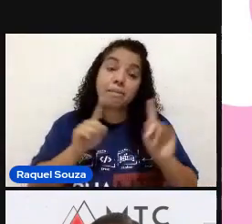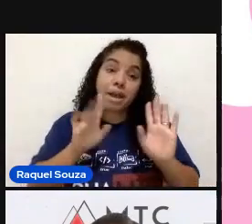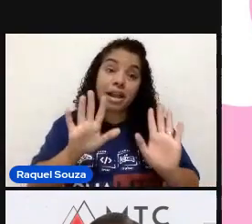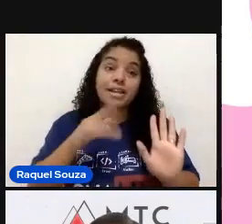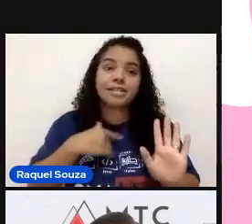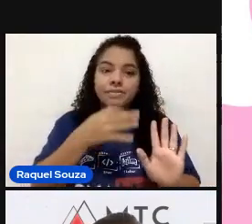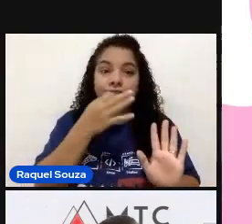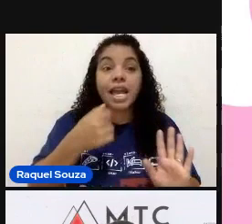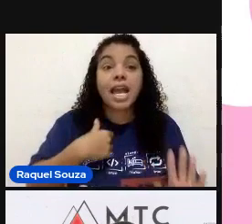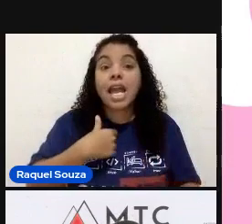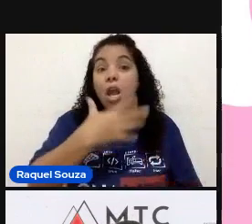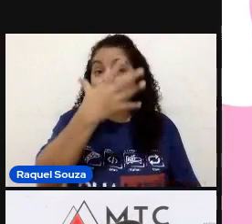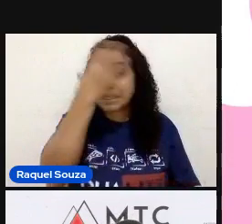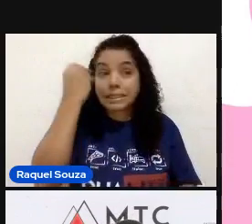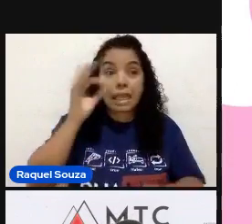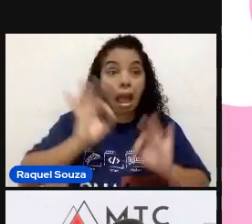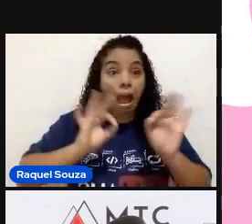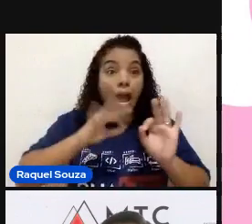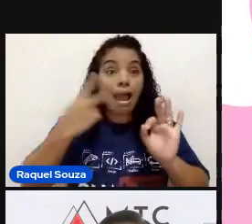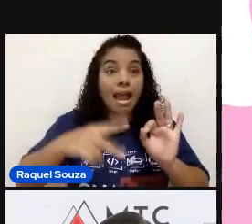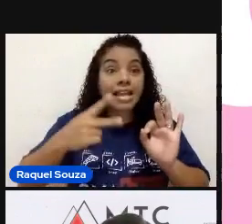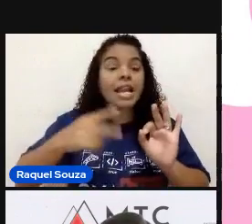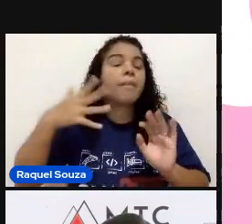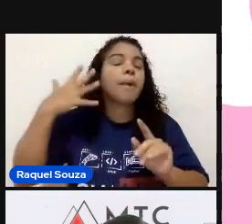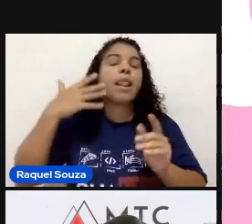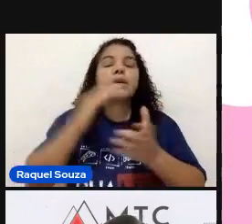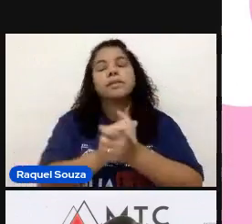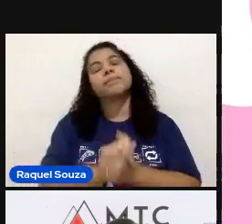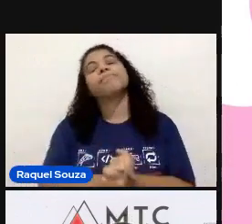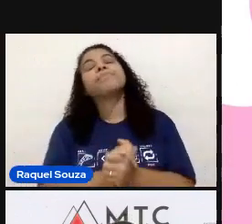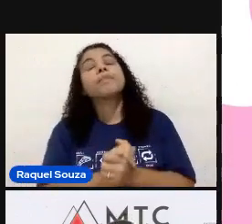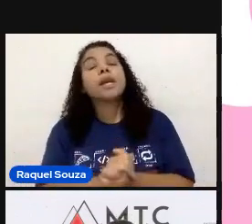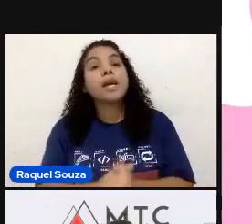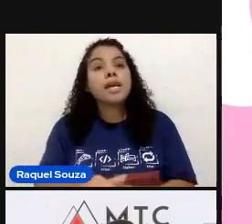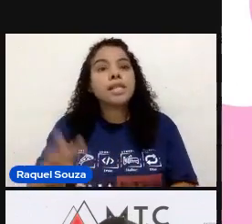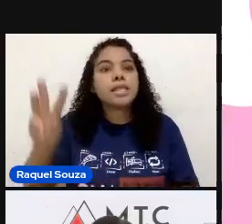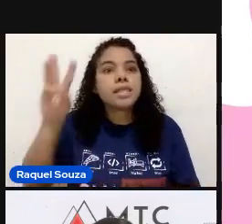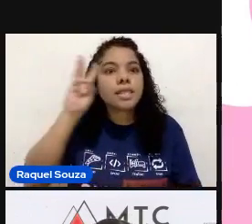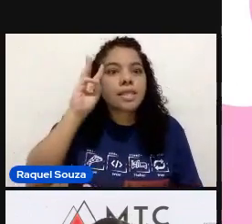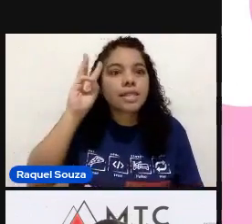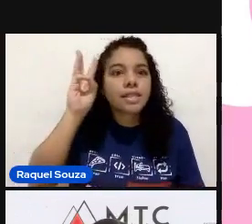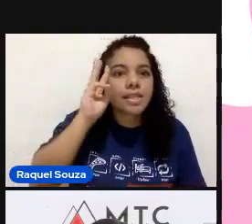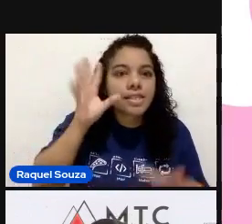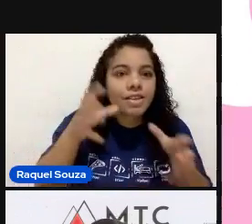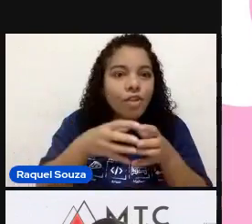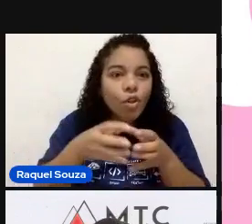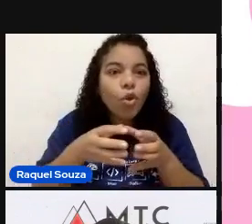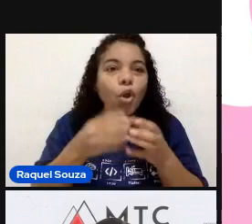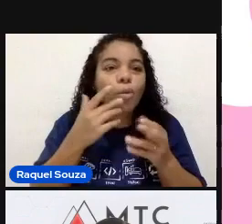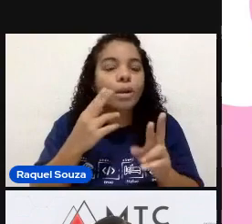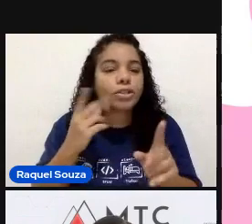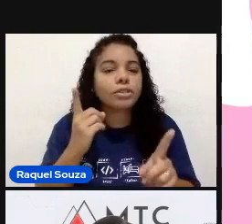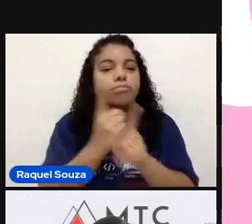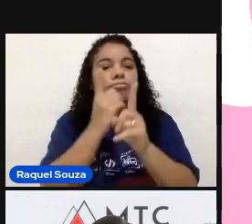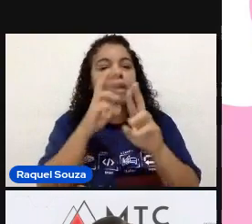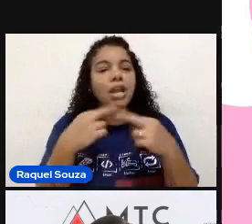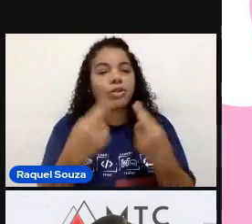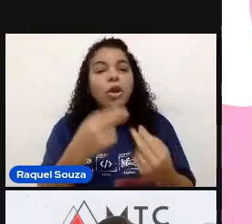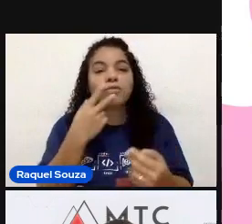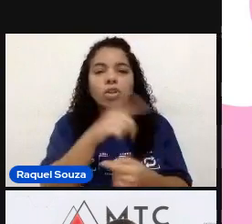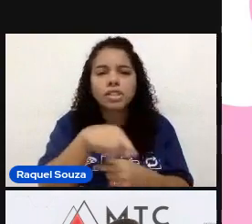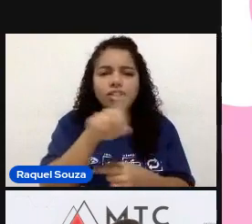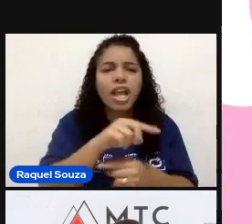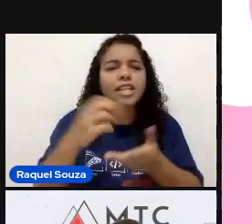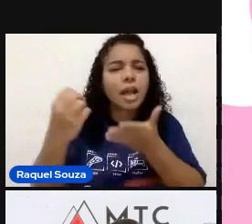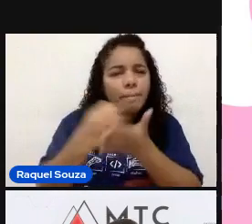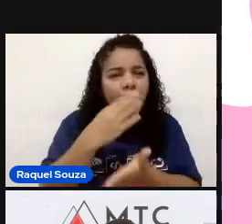tinha esquecido de preparar a palestra. Quando foi terça-feira no grupo, que a gente está falando sempre, disseram assim: gente, manda